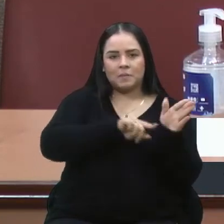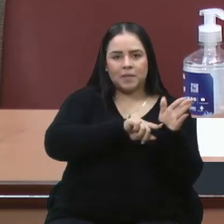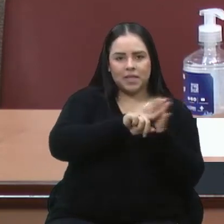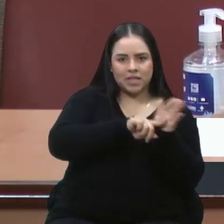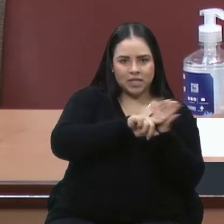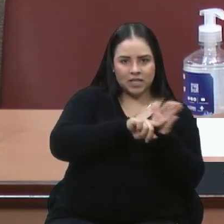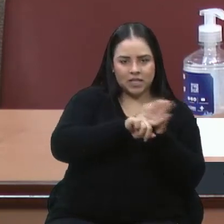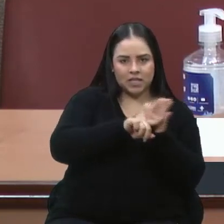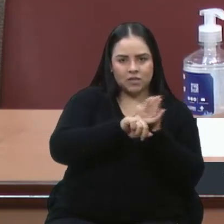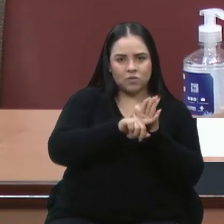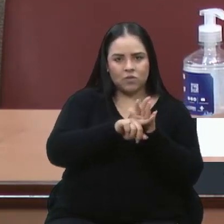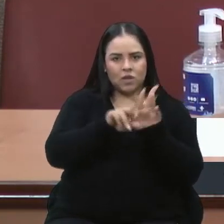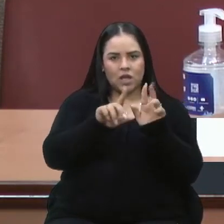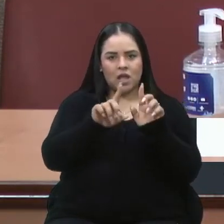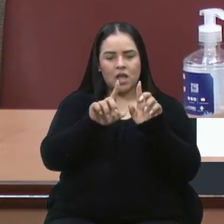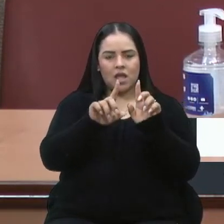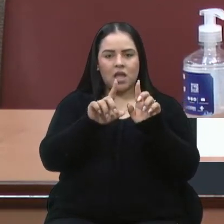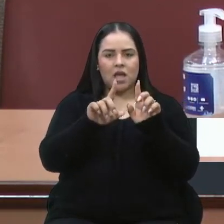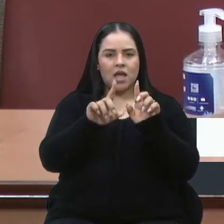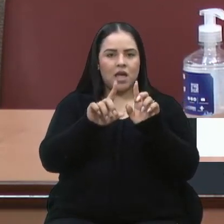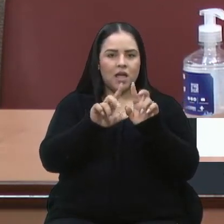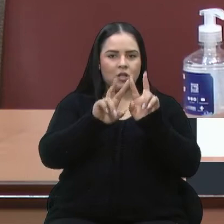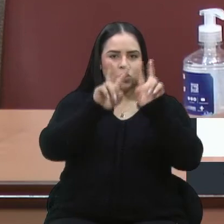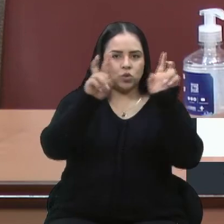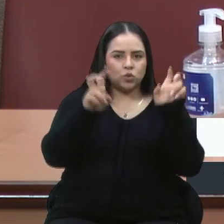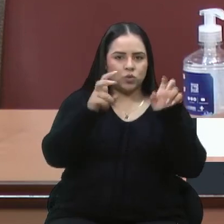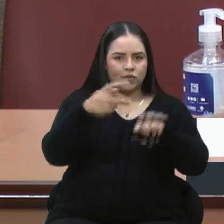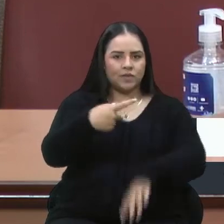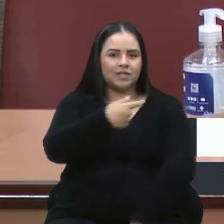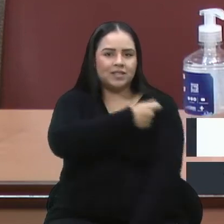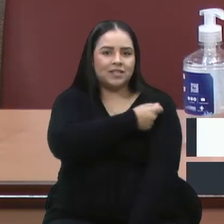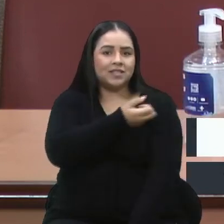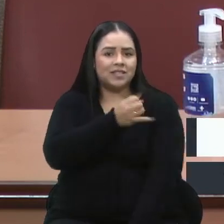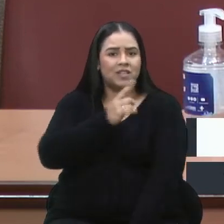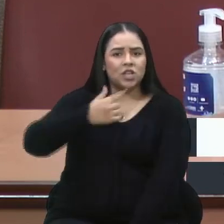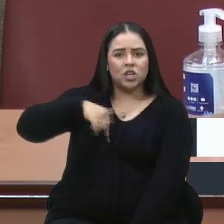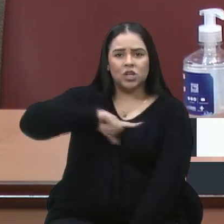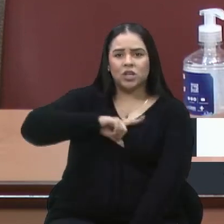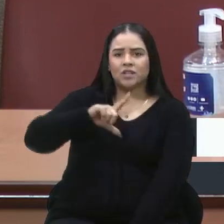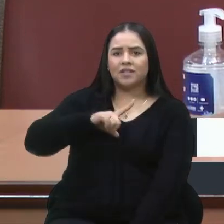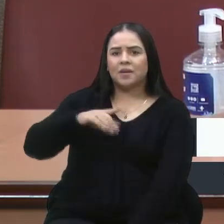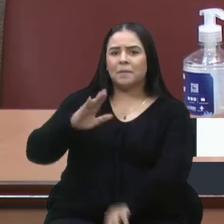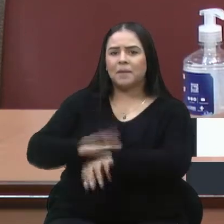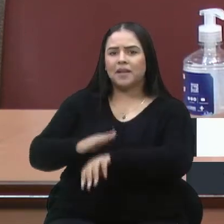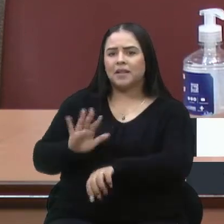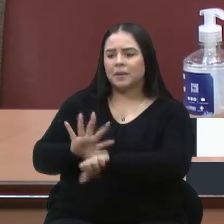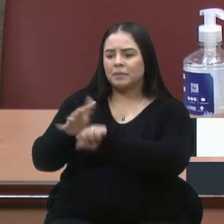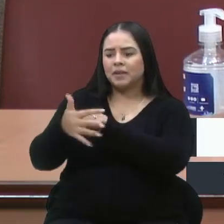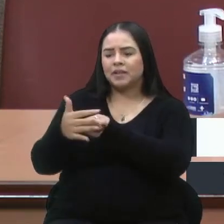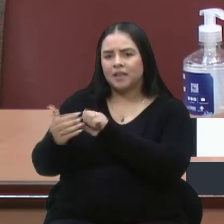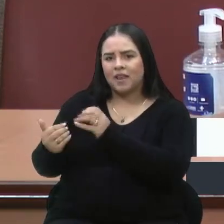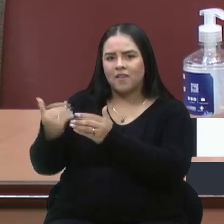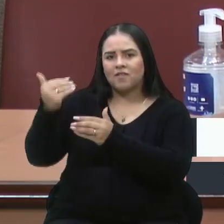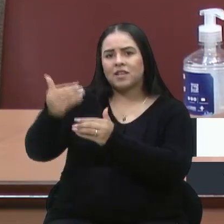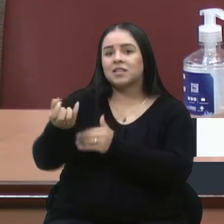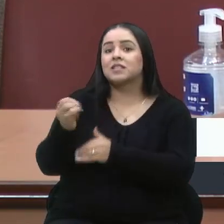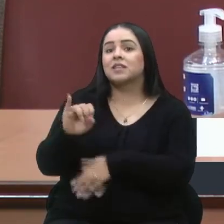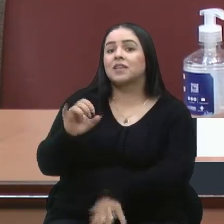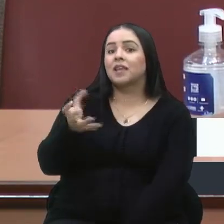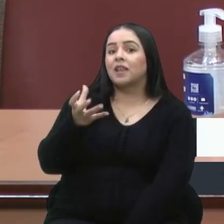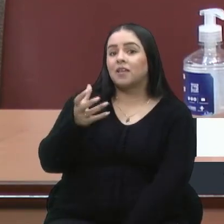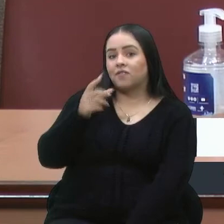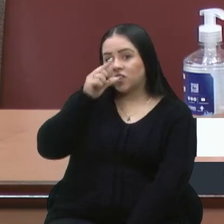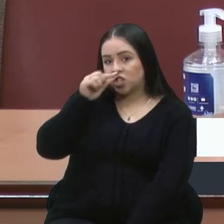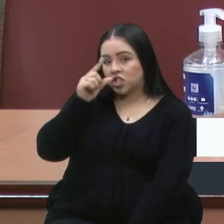a respeito da vacina Se tivermos uma próxima pandemia ali na frente se quiser que o Fontenelle você